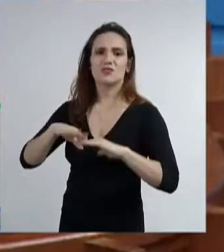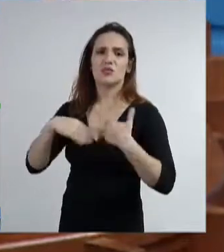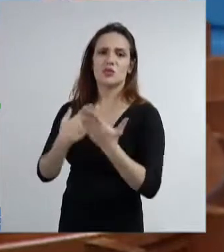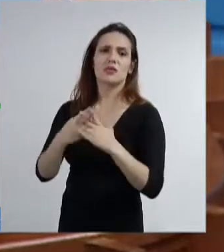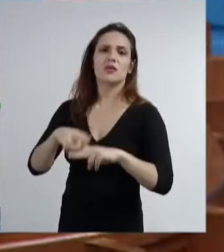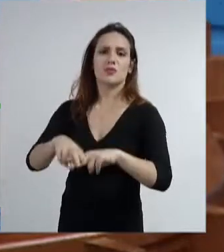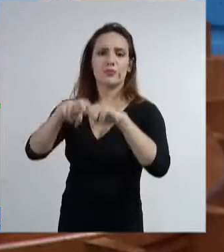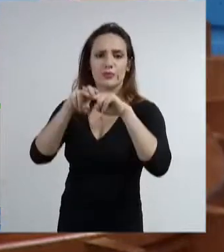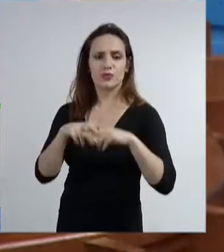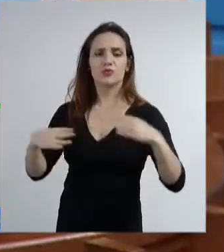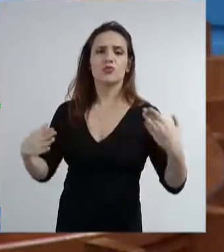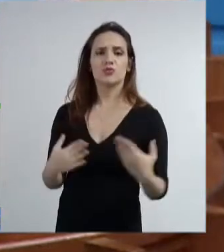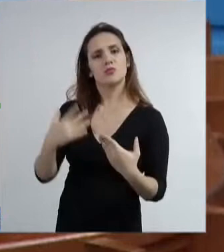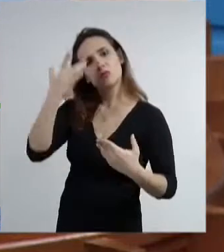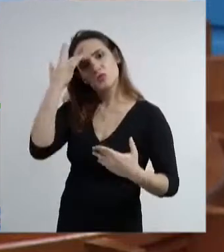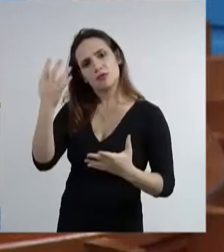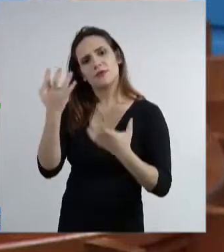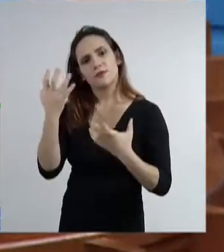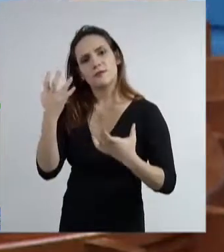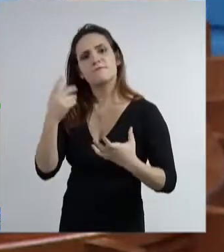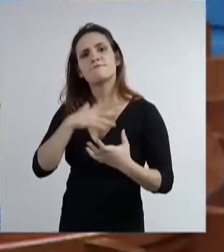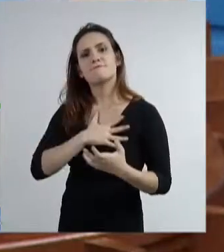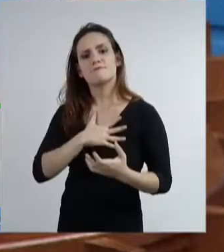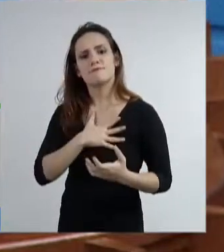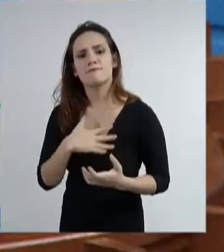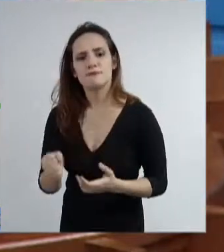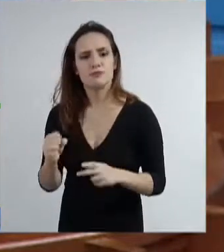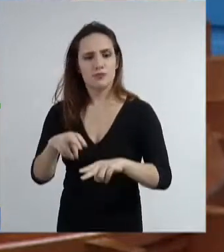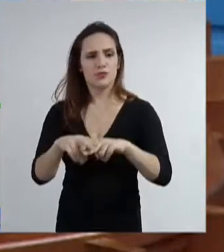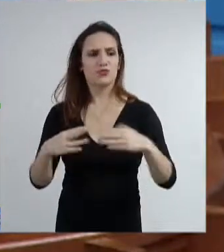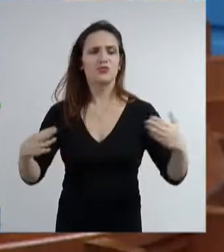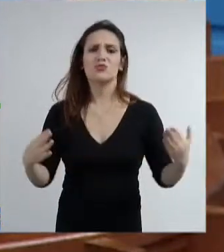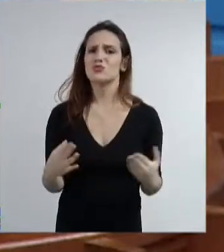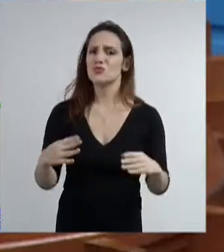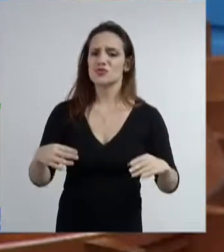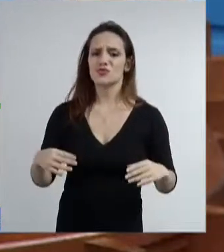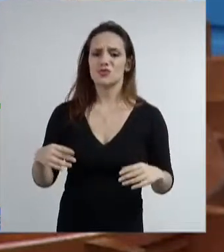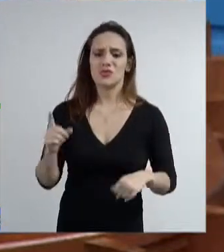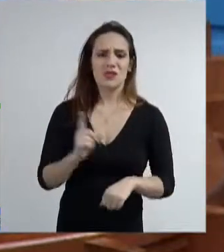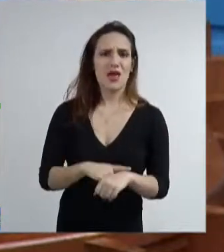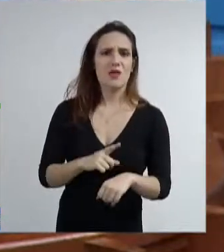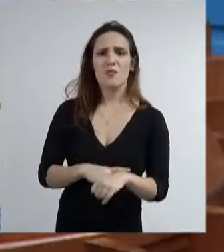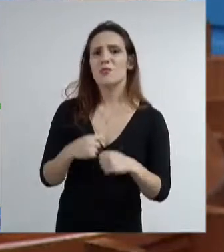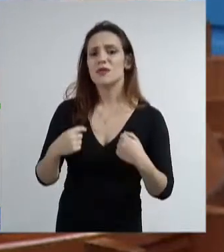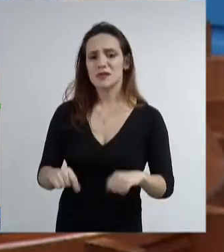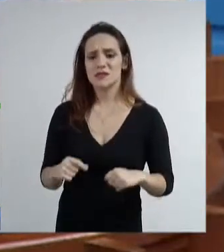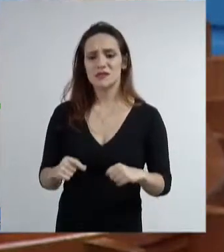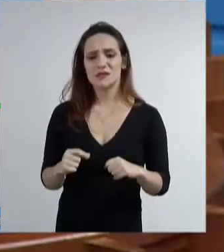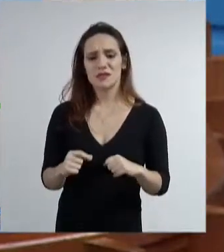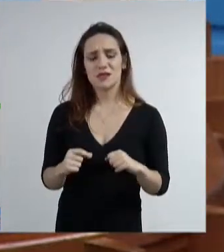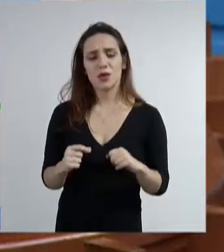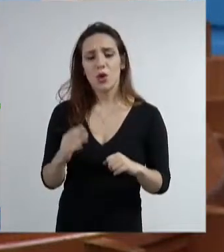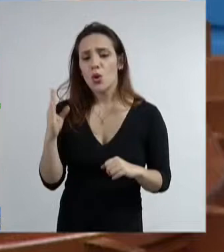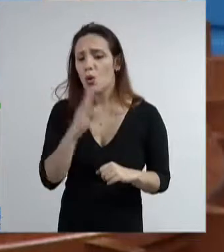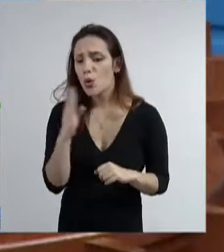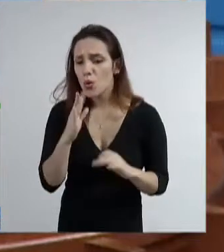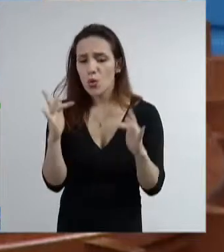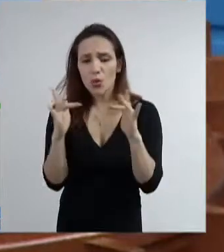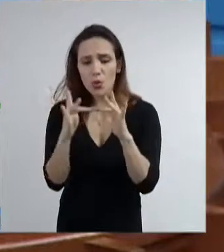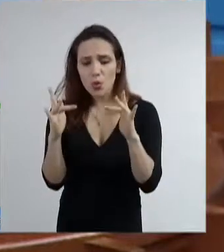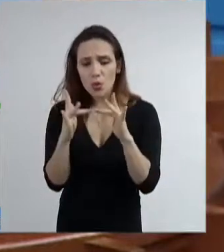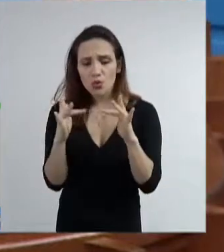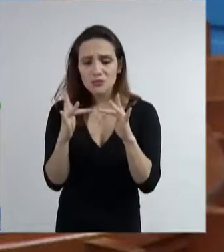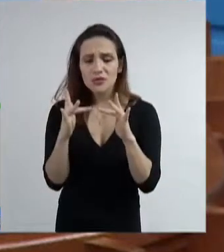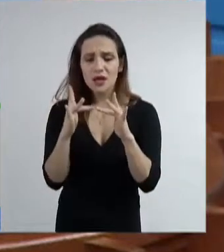que faz parte hoje de uma série de desafios contemporâneos que pedem urgência na relação entre a escola e a